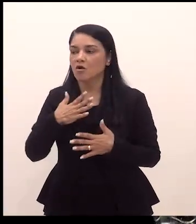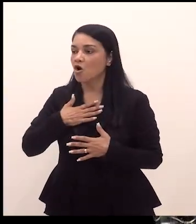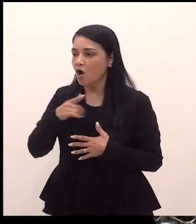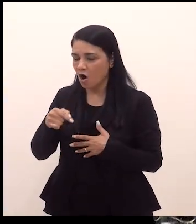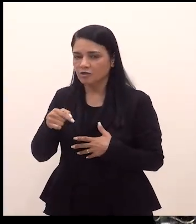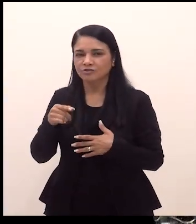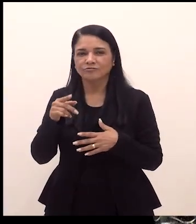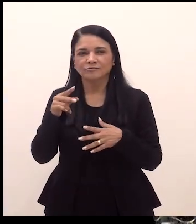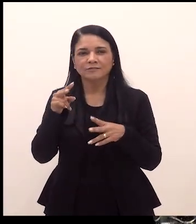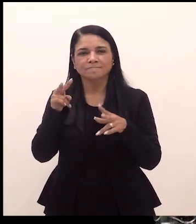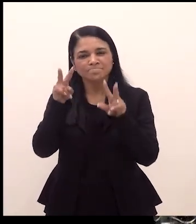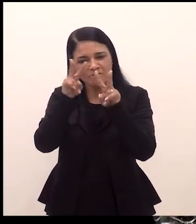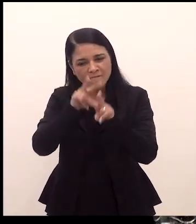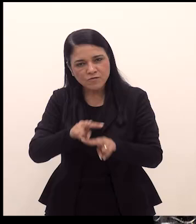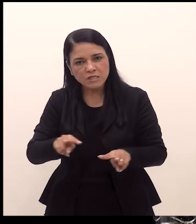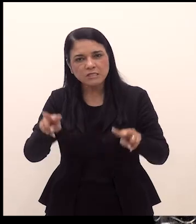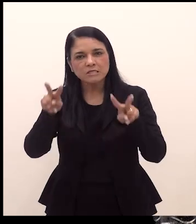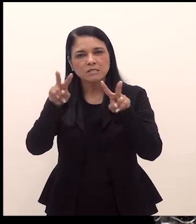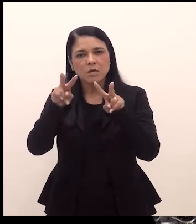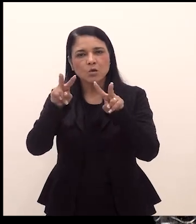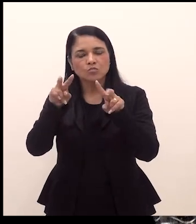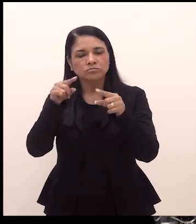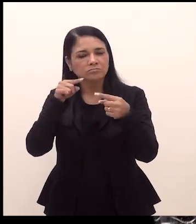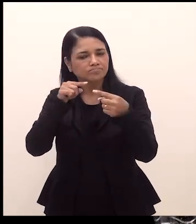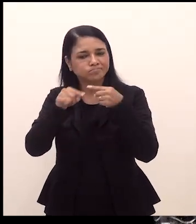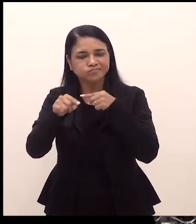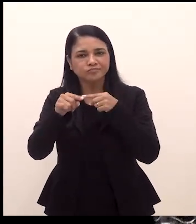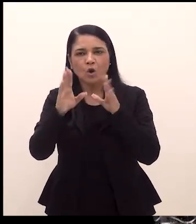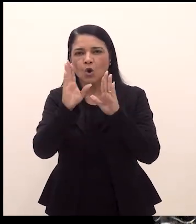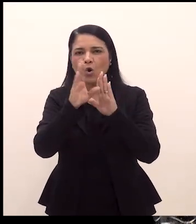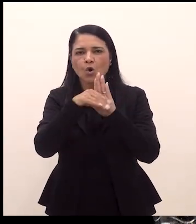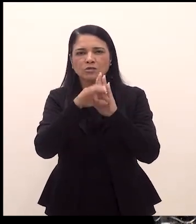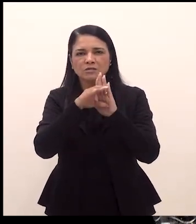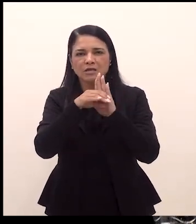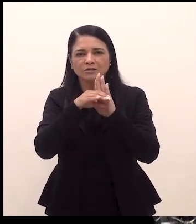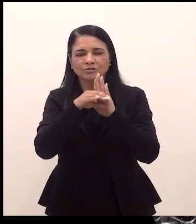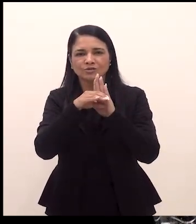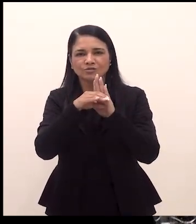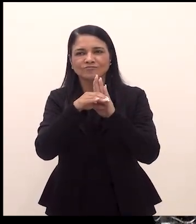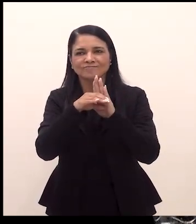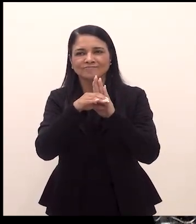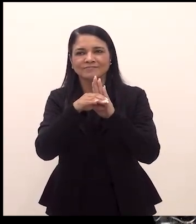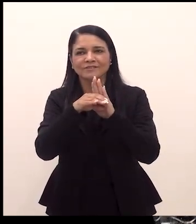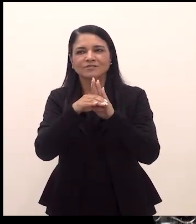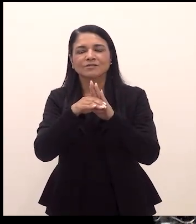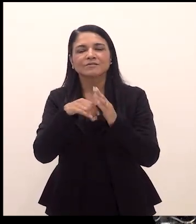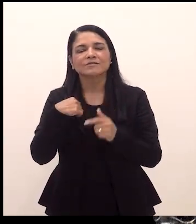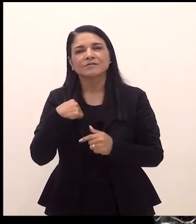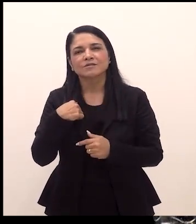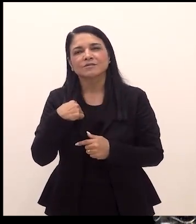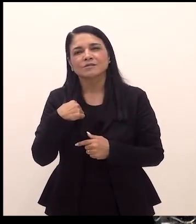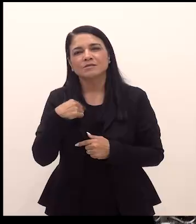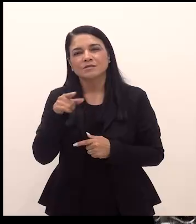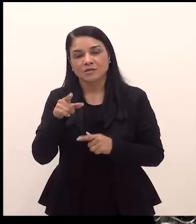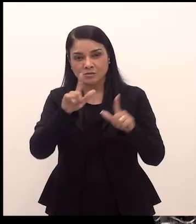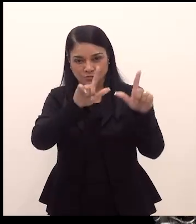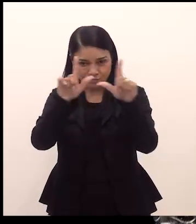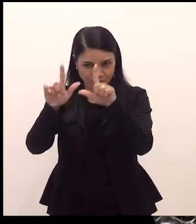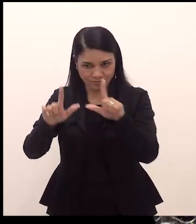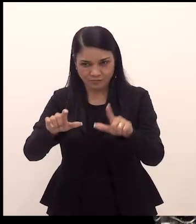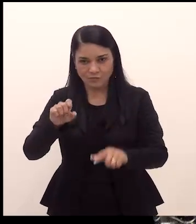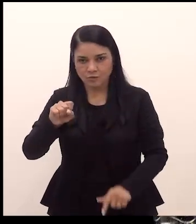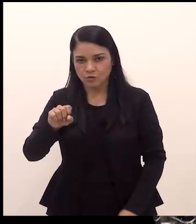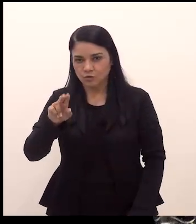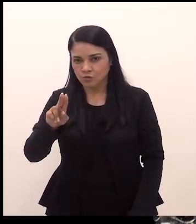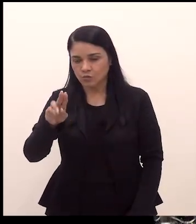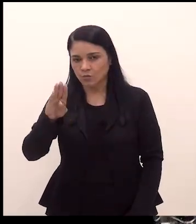da lógica de como se constrói visões que deturpam completamente conceitos, esvaziam esses conceitos. Então,